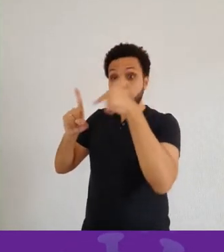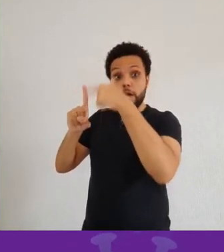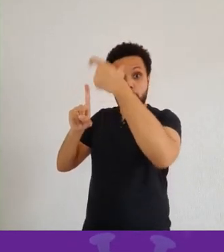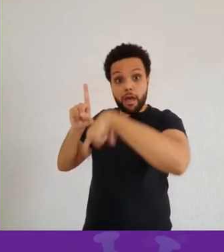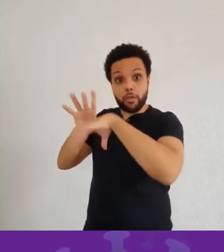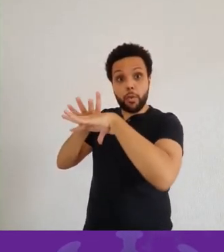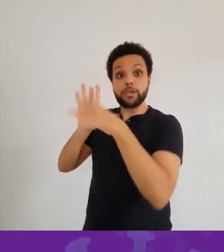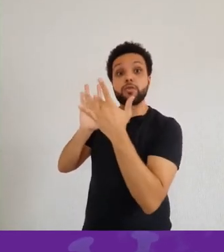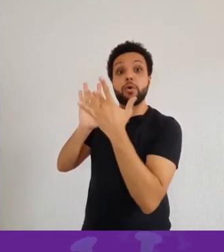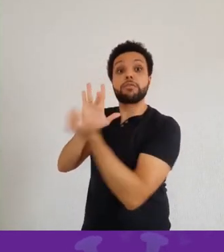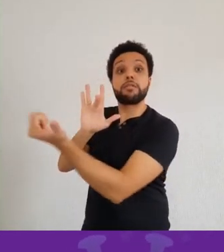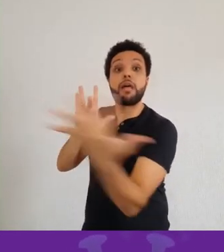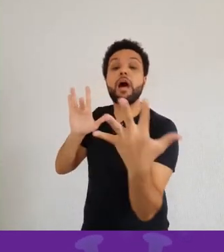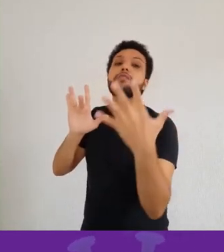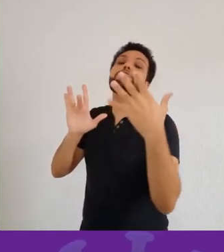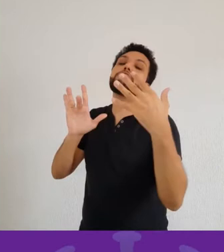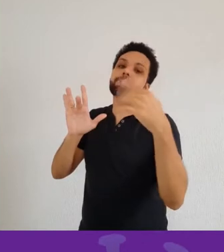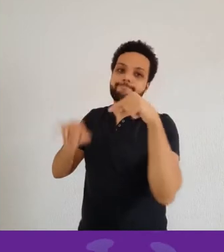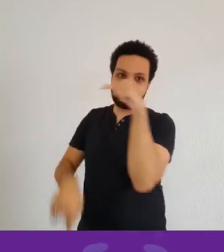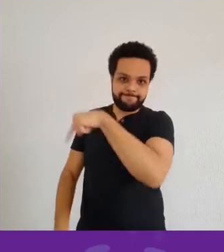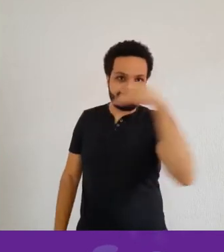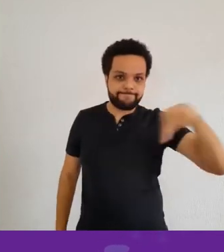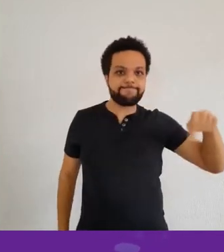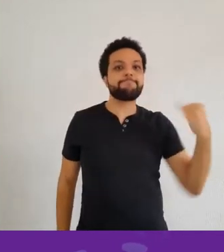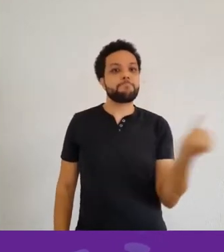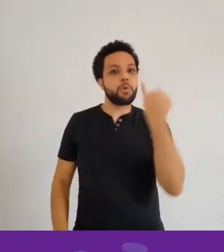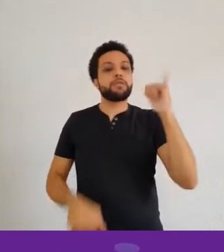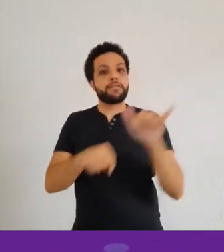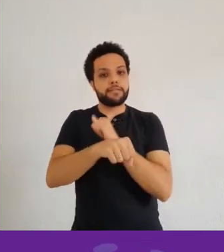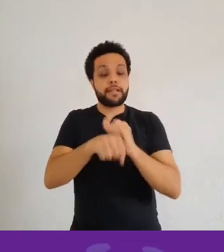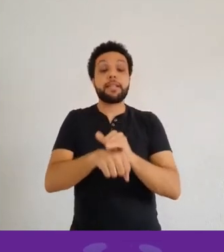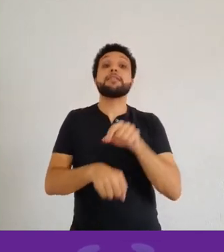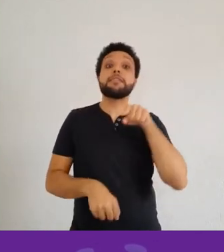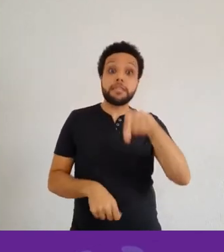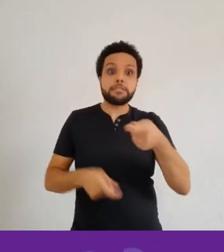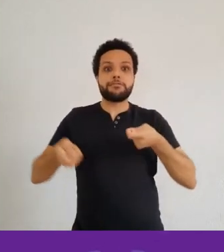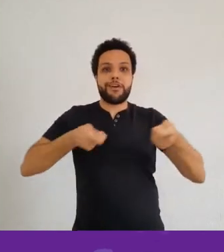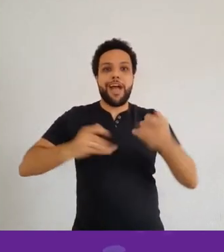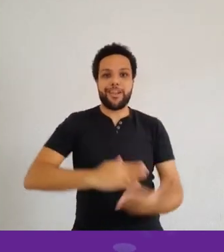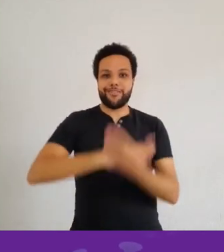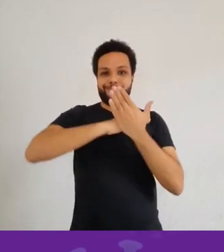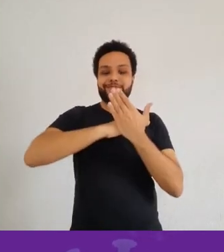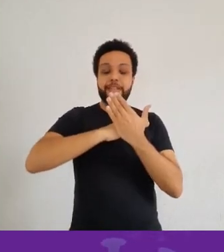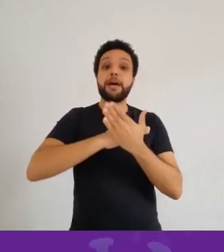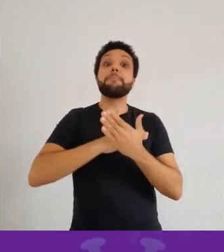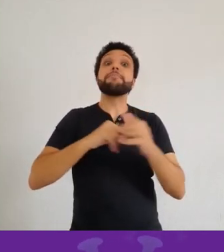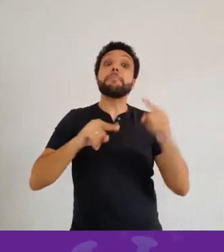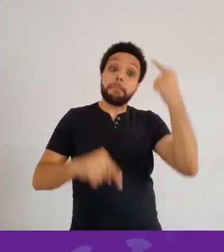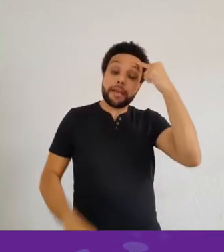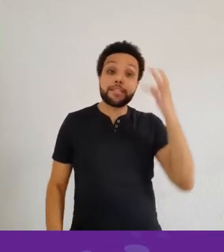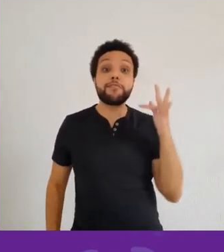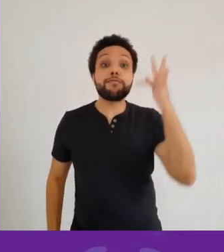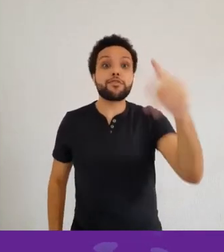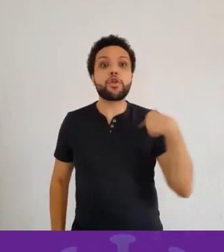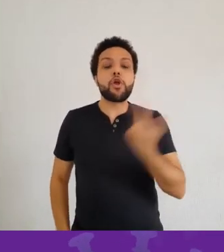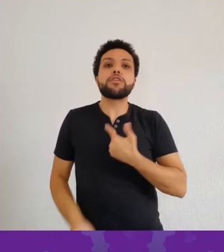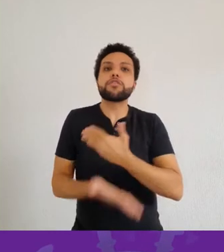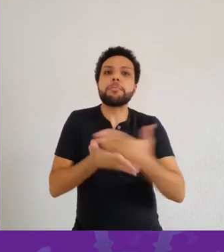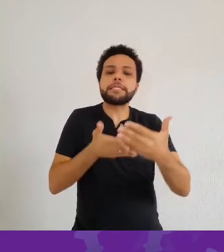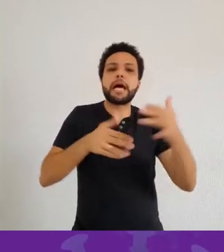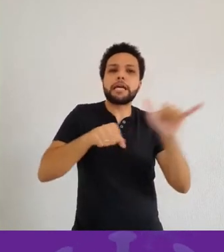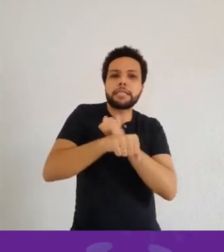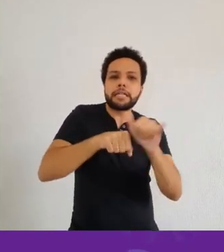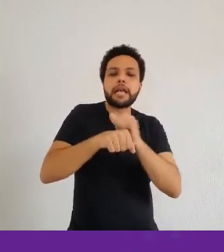vai ser mais importante ainda na hora que a gente resolver a voltar e flexibilizar as medidas de isolamento social se nós